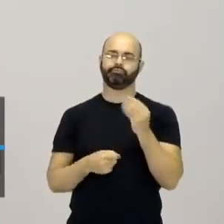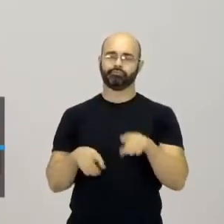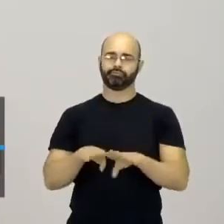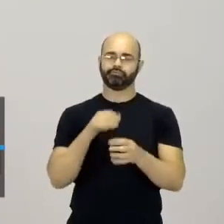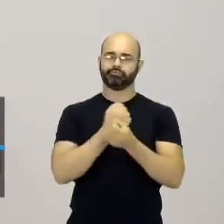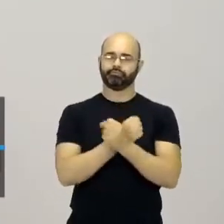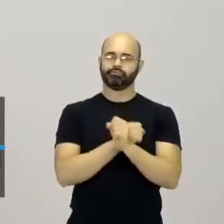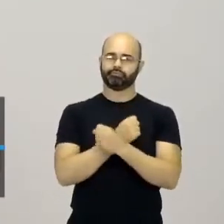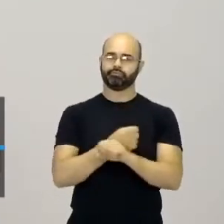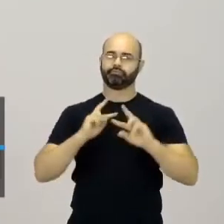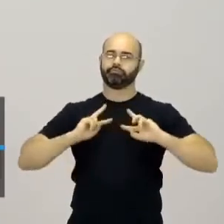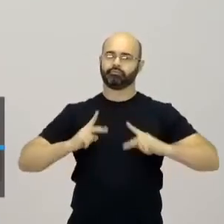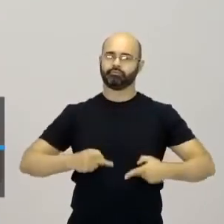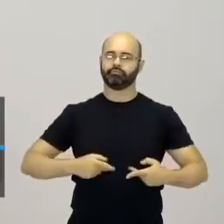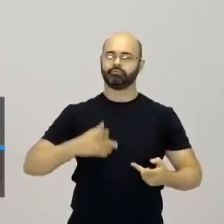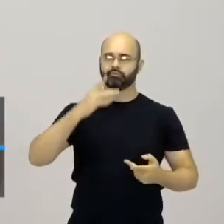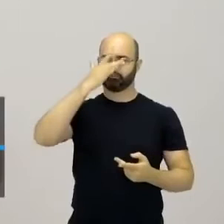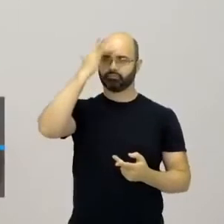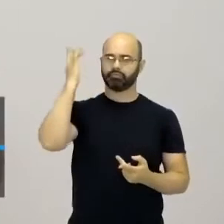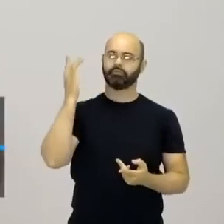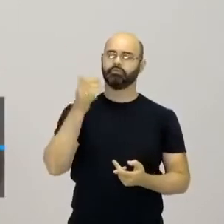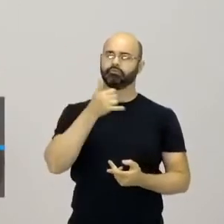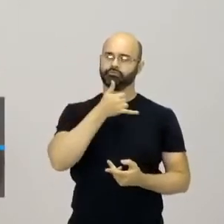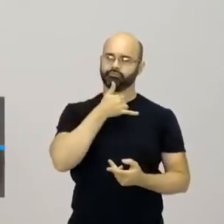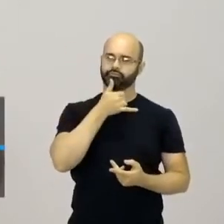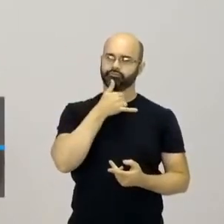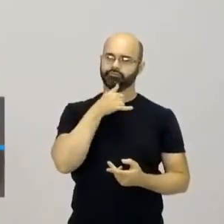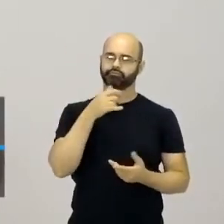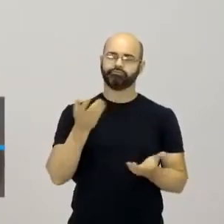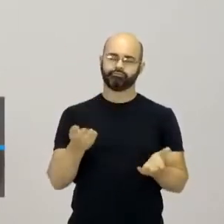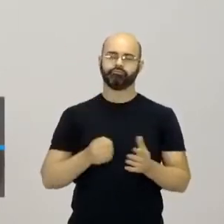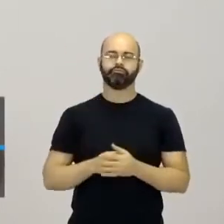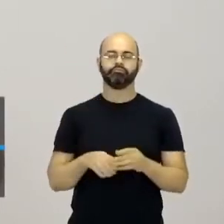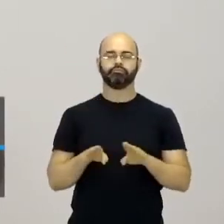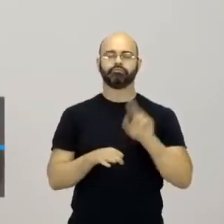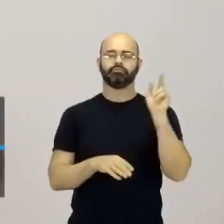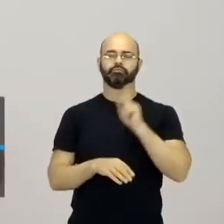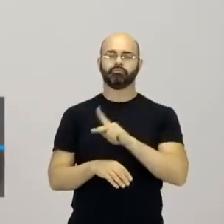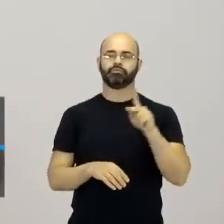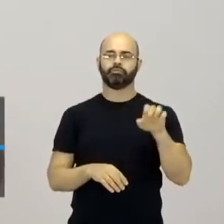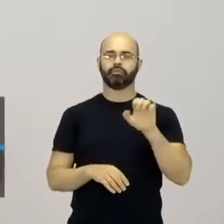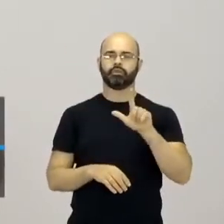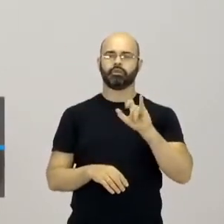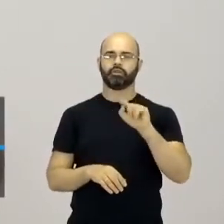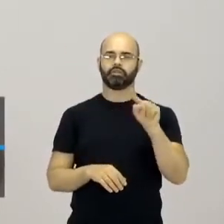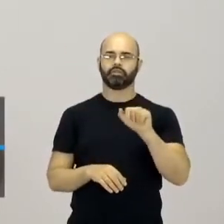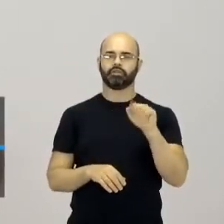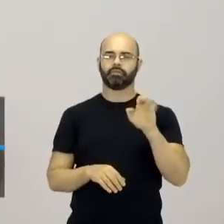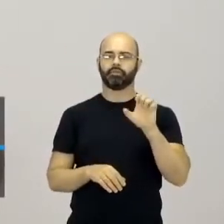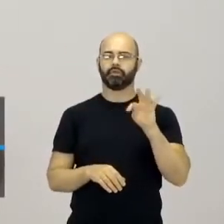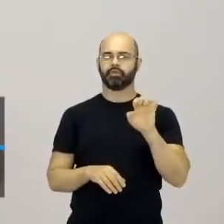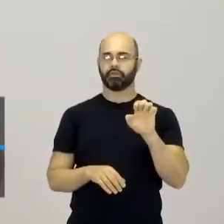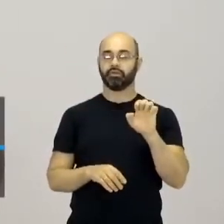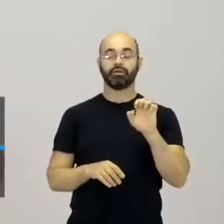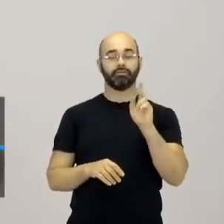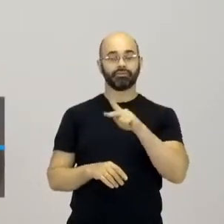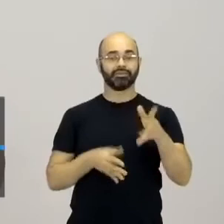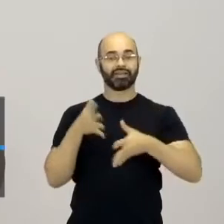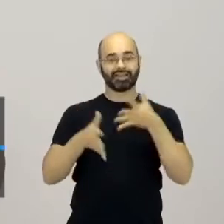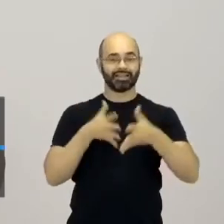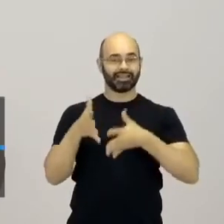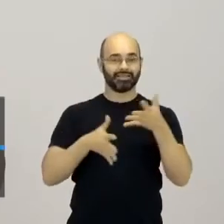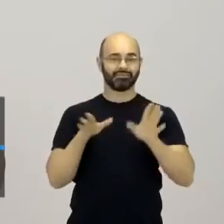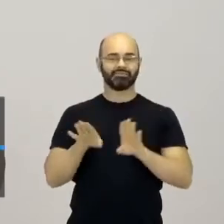de humanos, que foi uma coisa bárbara, né? E a professora Elizabeth disse que é uma professora de Libras, mas